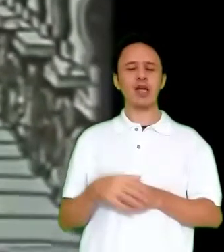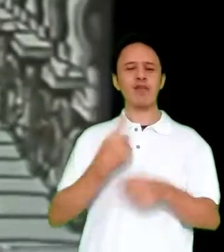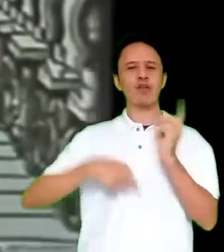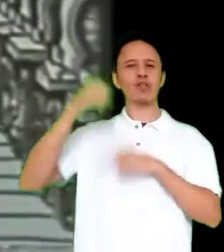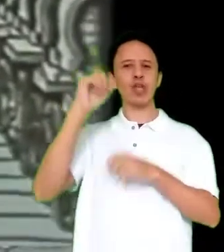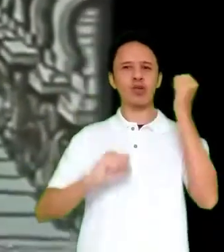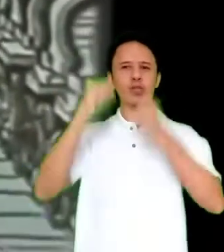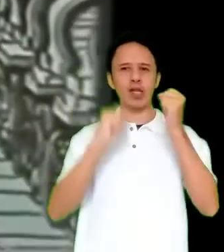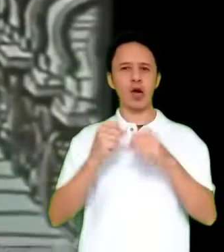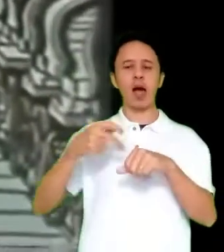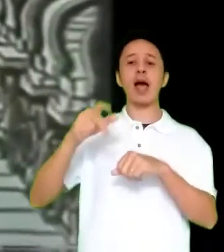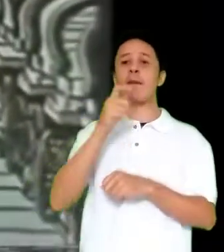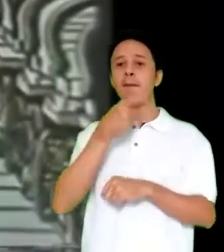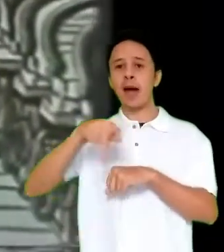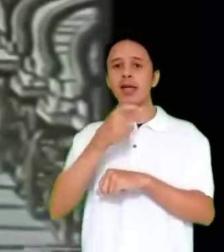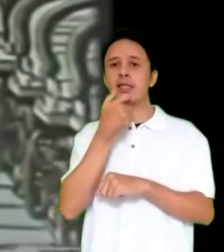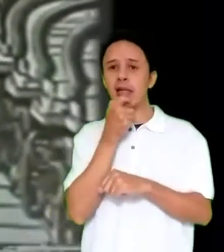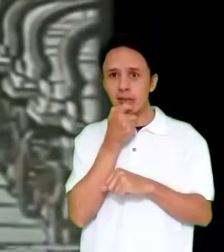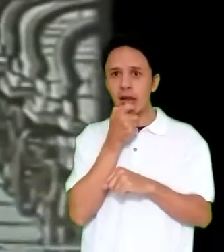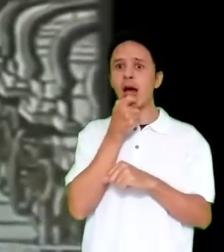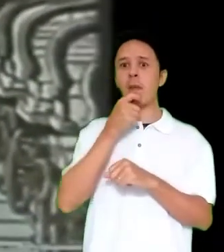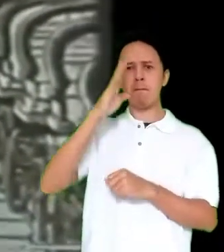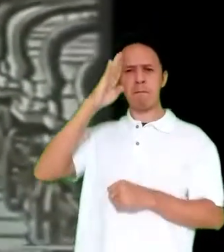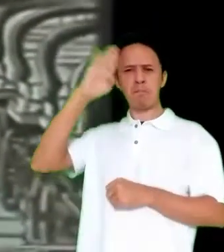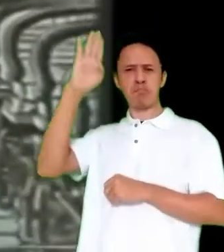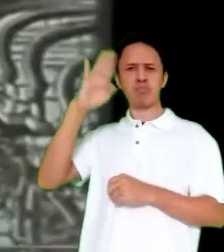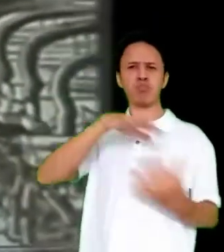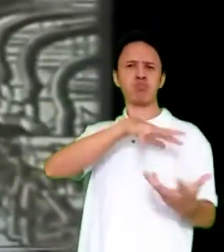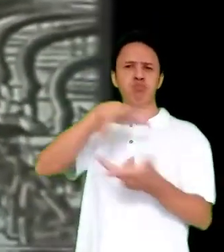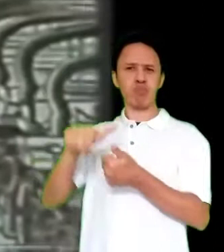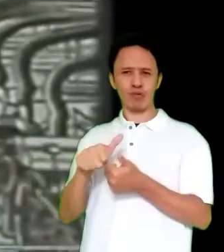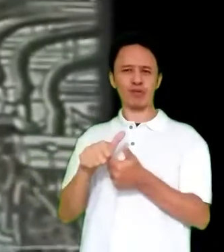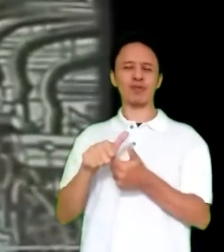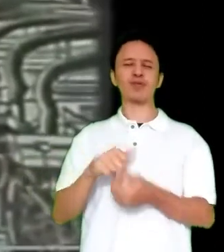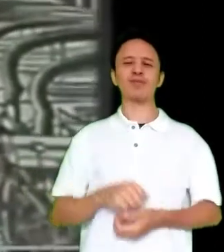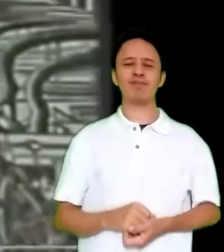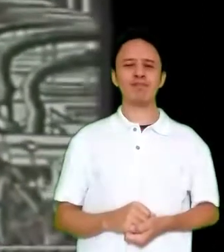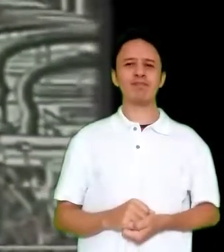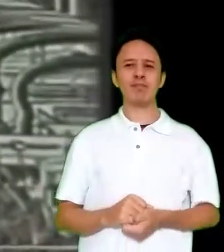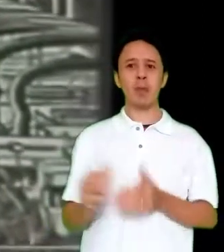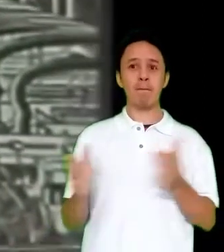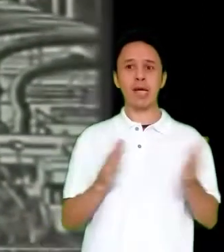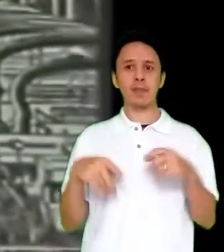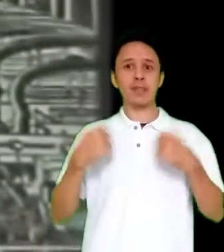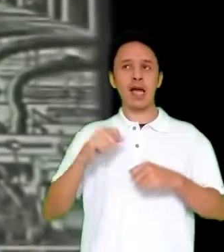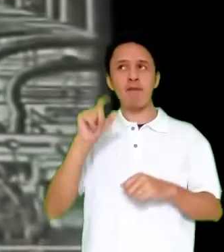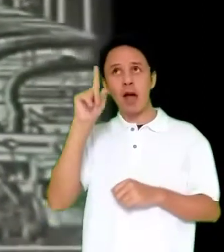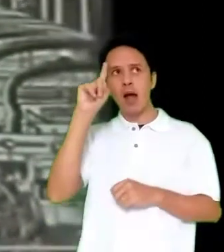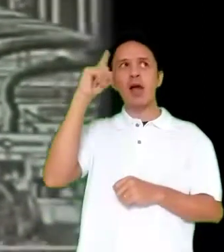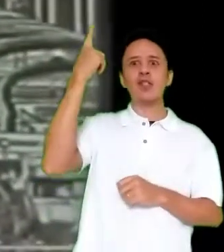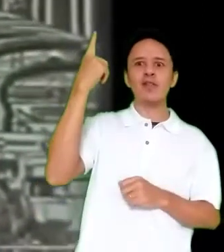Com a Revolução Industrial, a Inglaterra transformou-se na fábrica do mundo no século XIX. Era um período